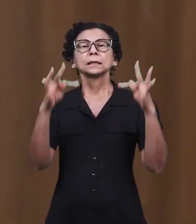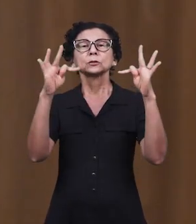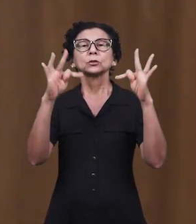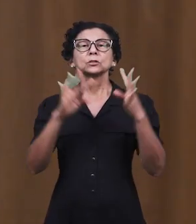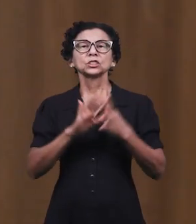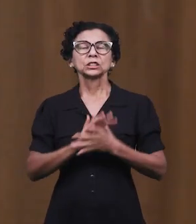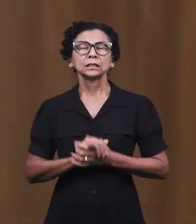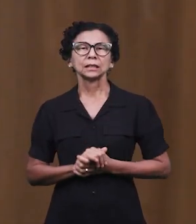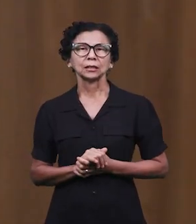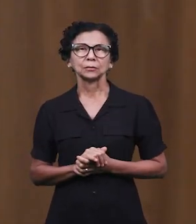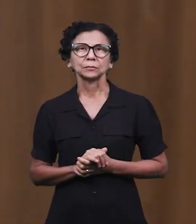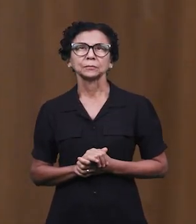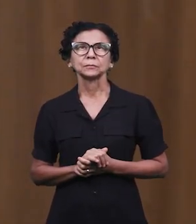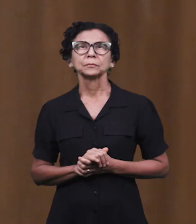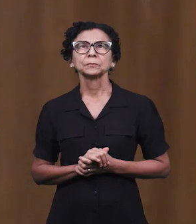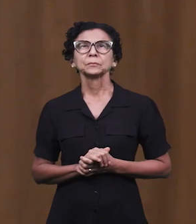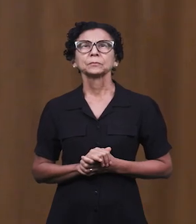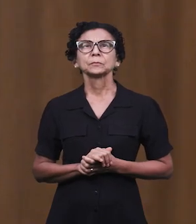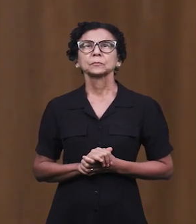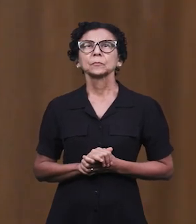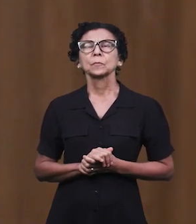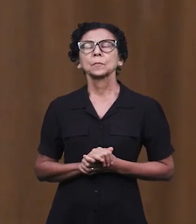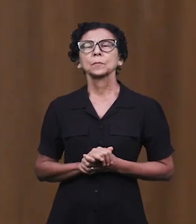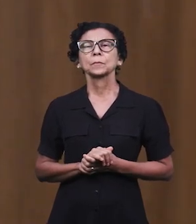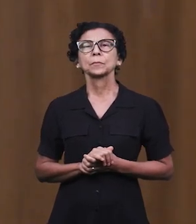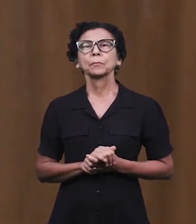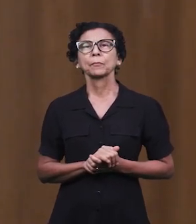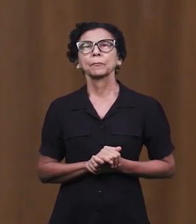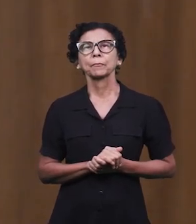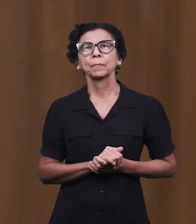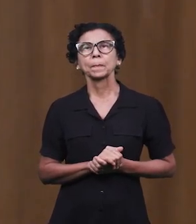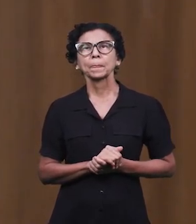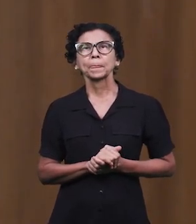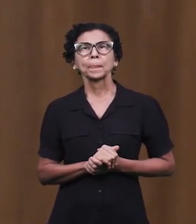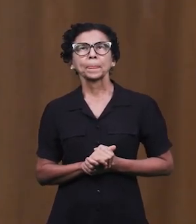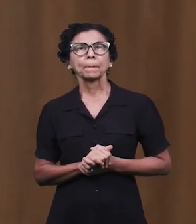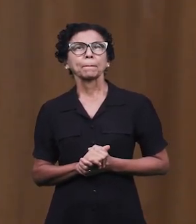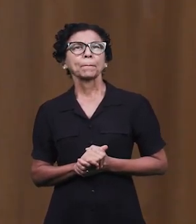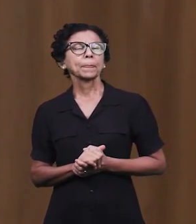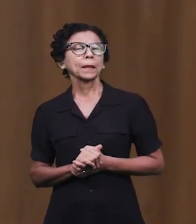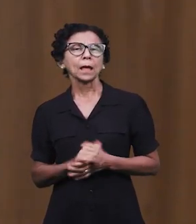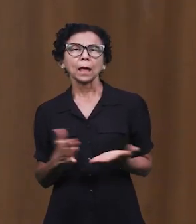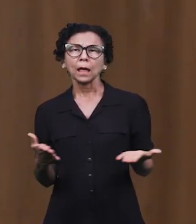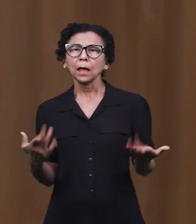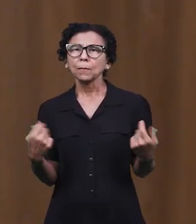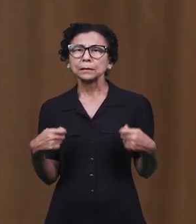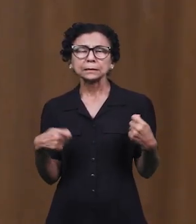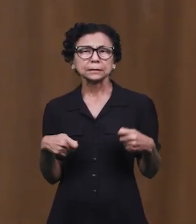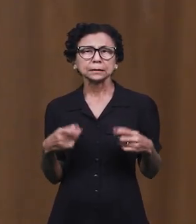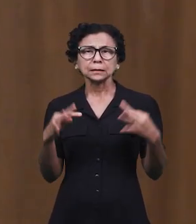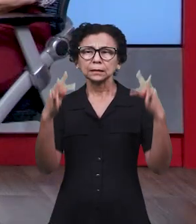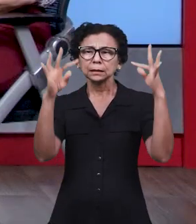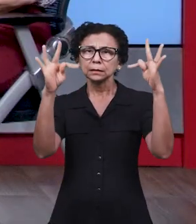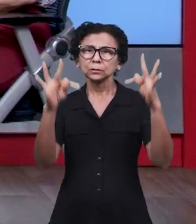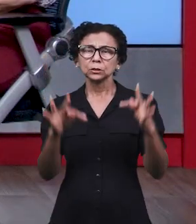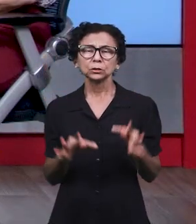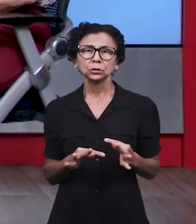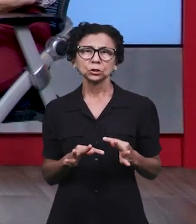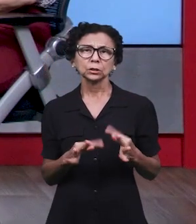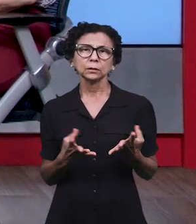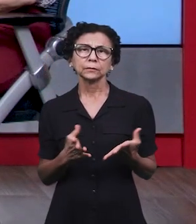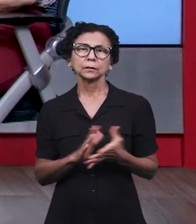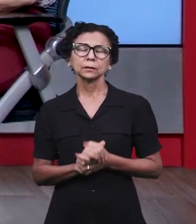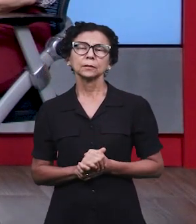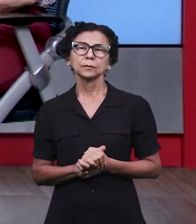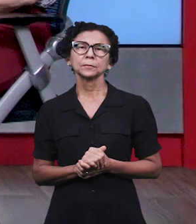assistida. Porque dependendo da deficiência da pessoa, ela precisa de um equipamento adequado à deficiência dela. Então,